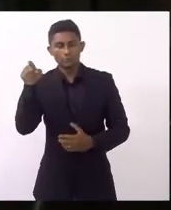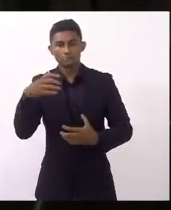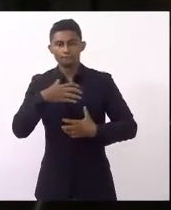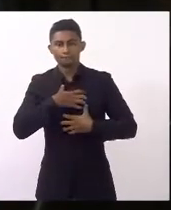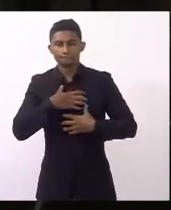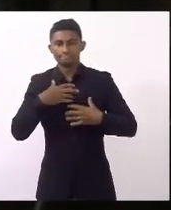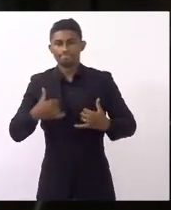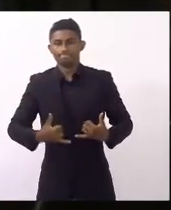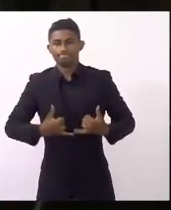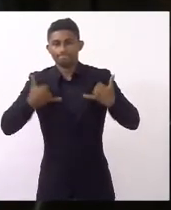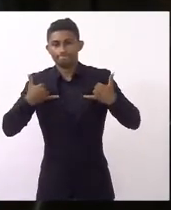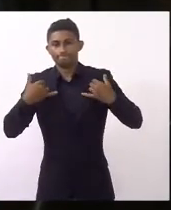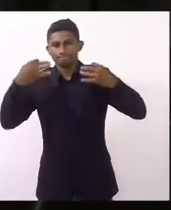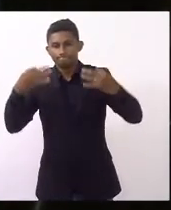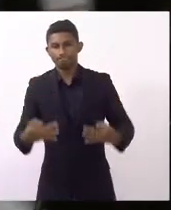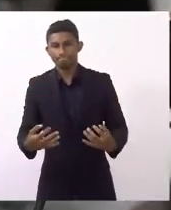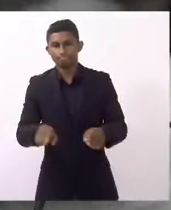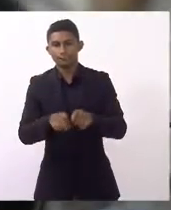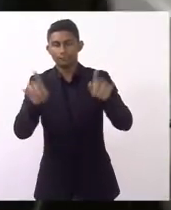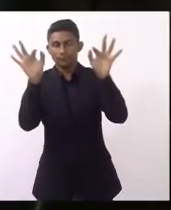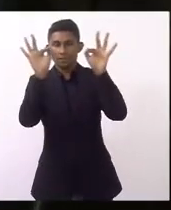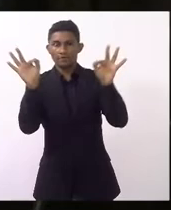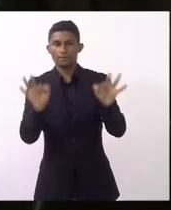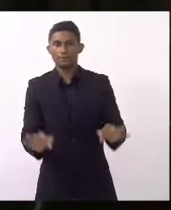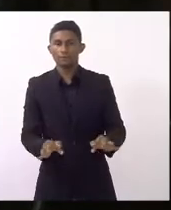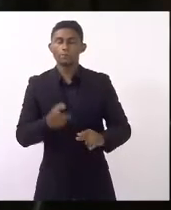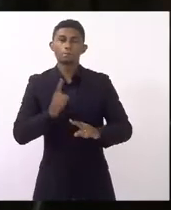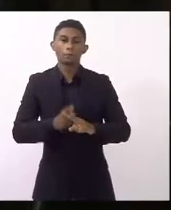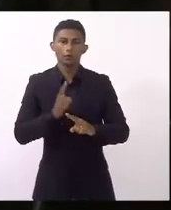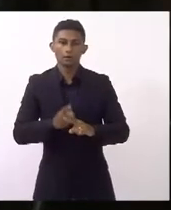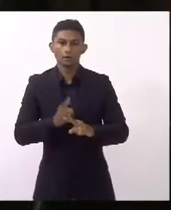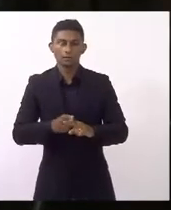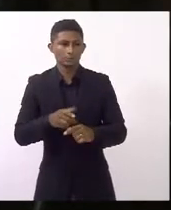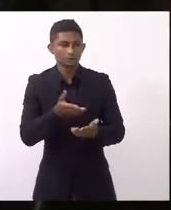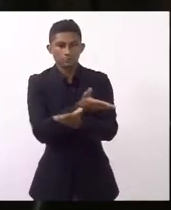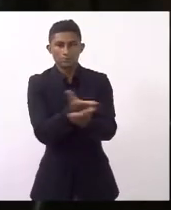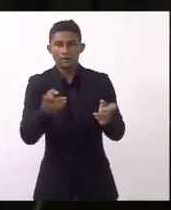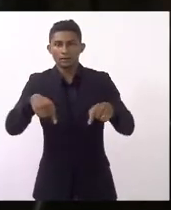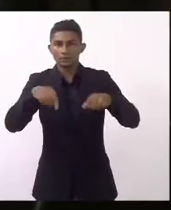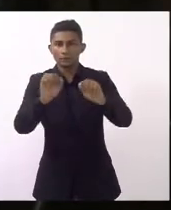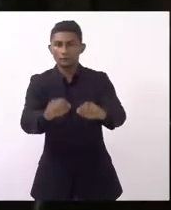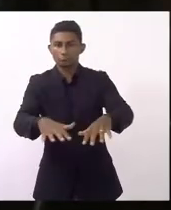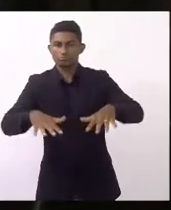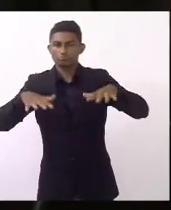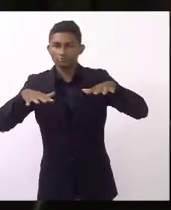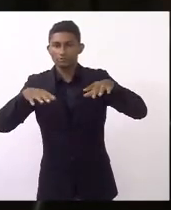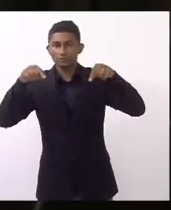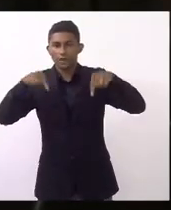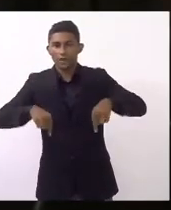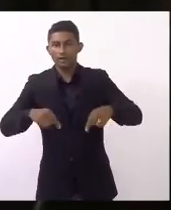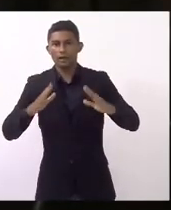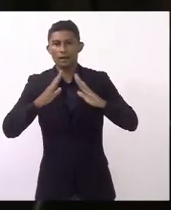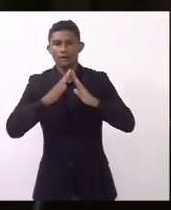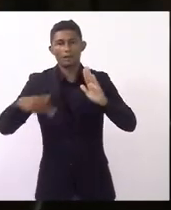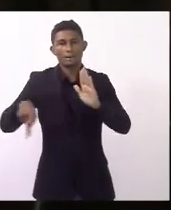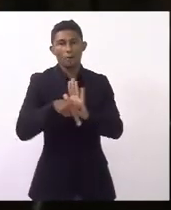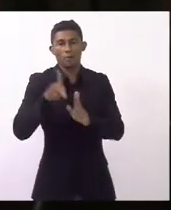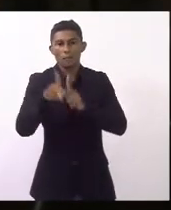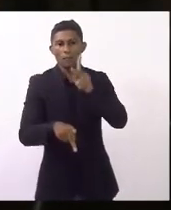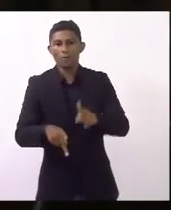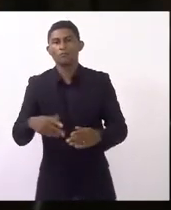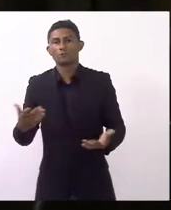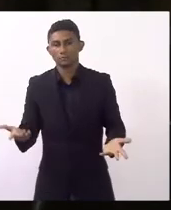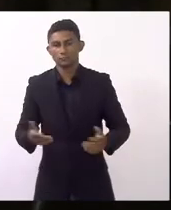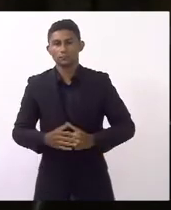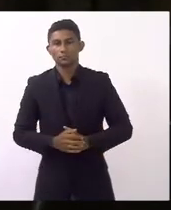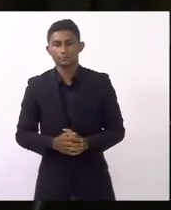orgulhosa e feliz por conta de tê-los aqui nesse plenário hoje na casa do Povo na nossa casa